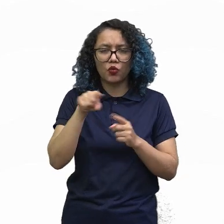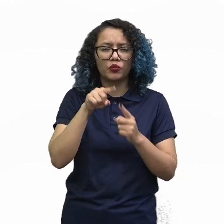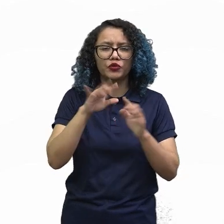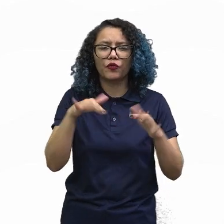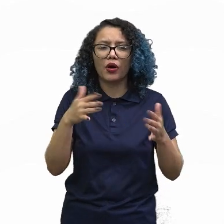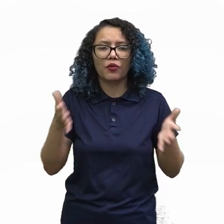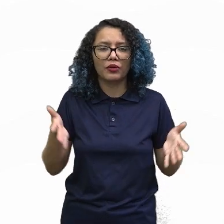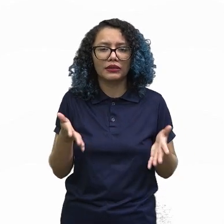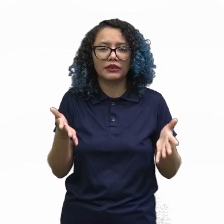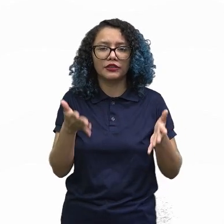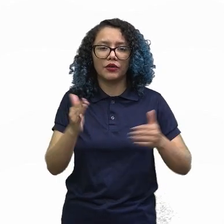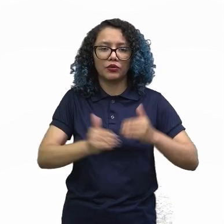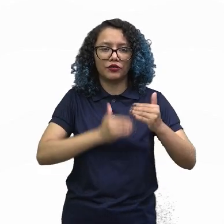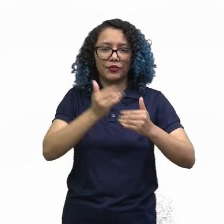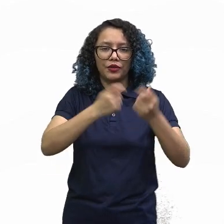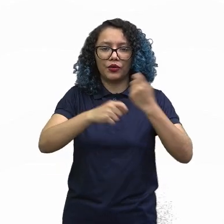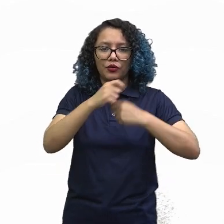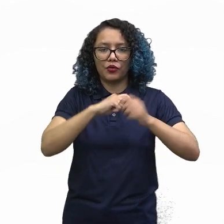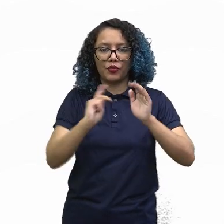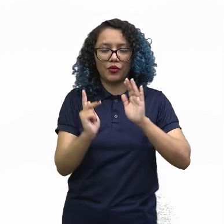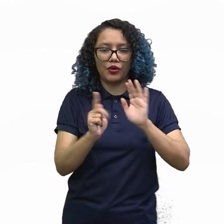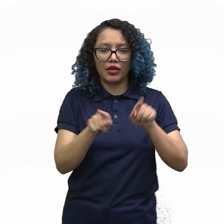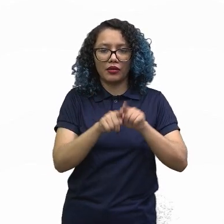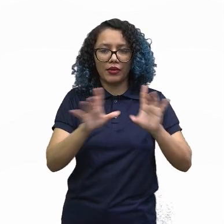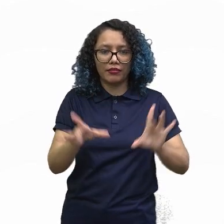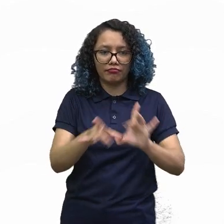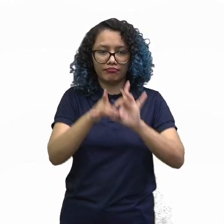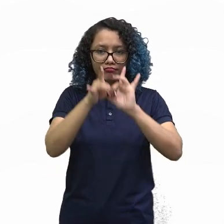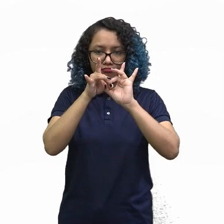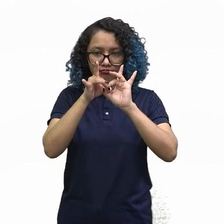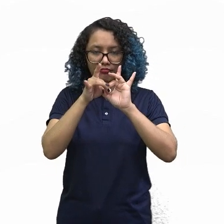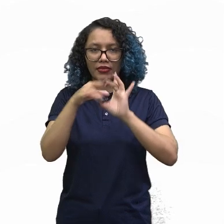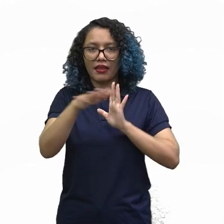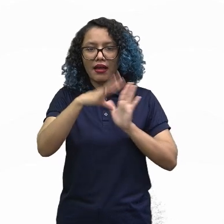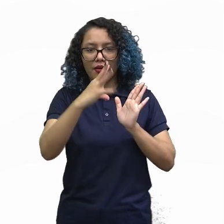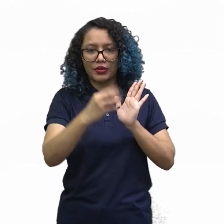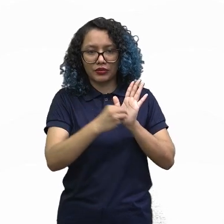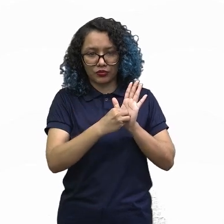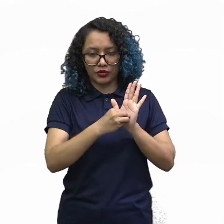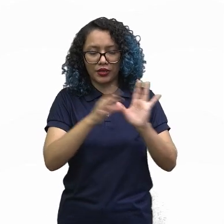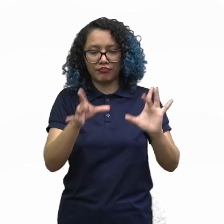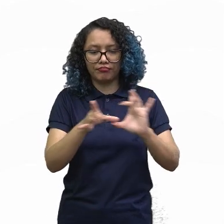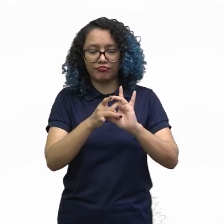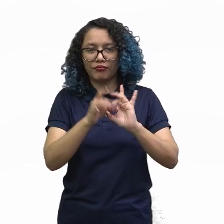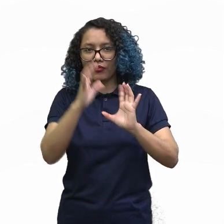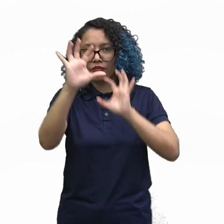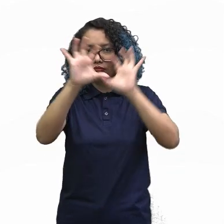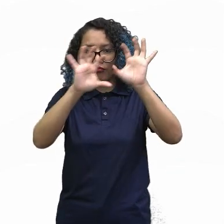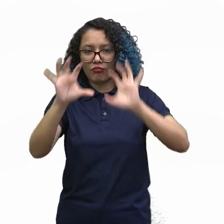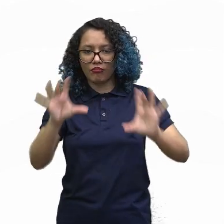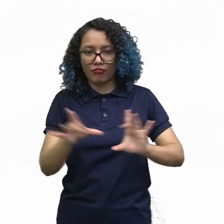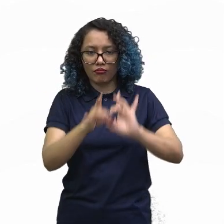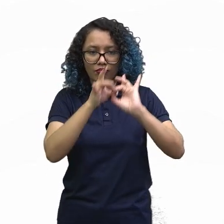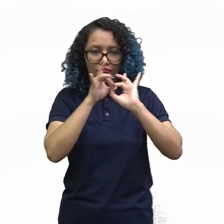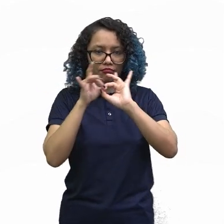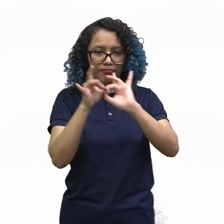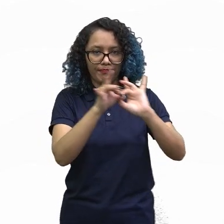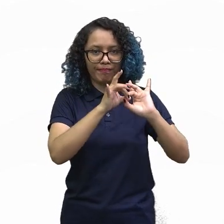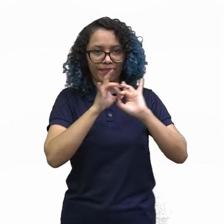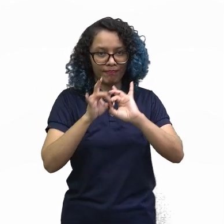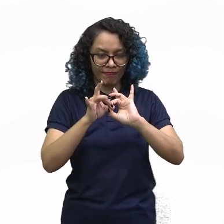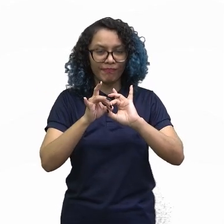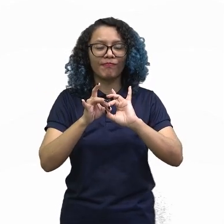promover o desenvolvimento econômico e a integração da região amazônica ao restante do país. Então,